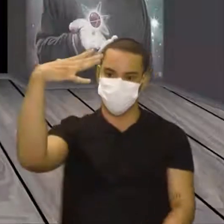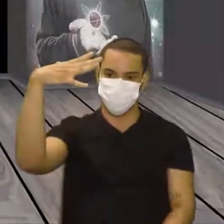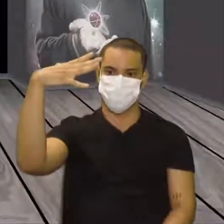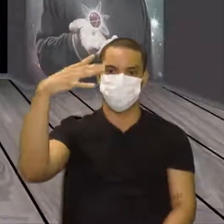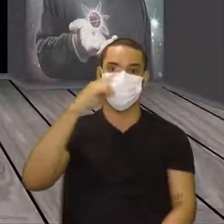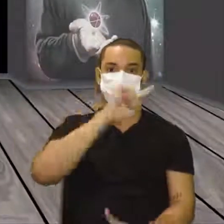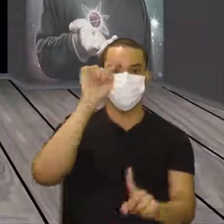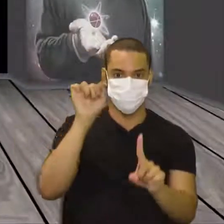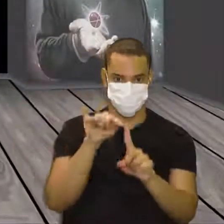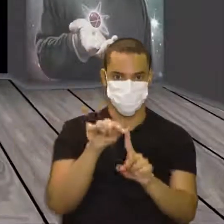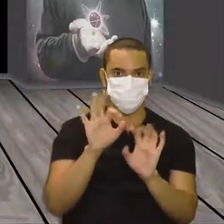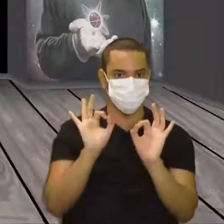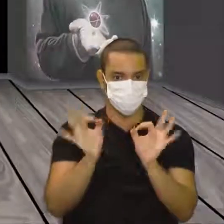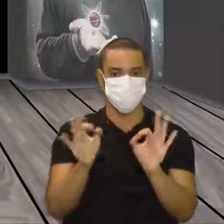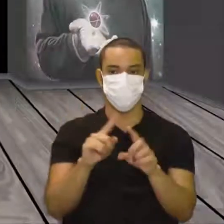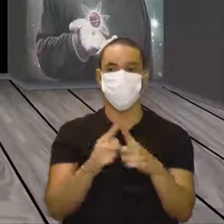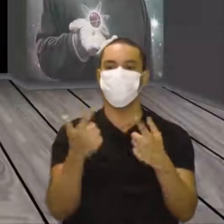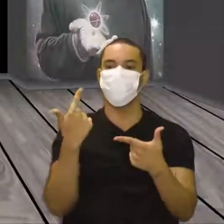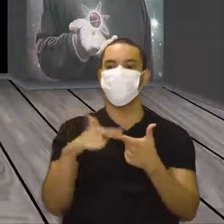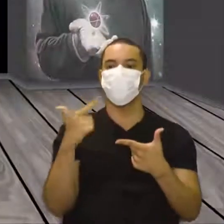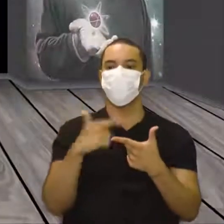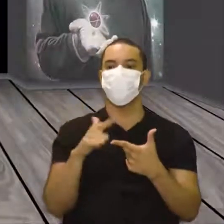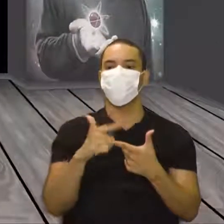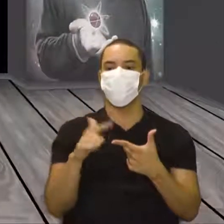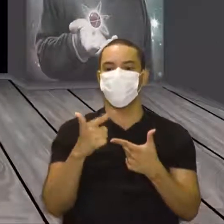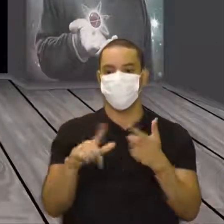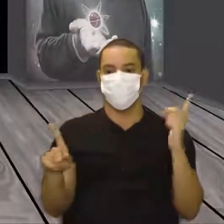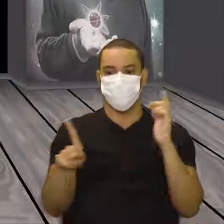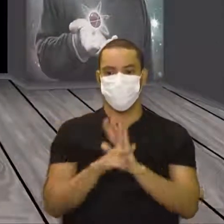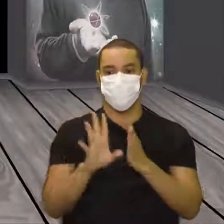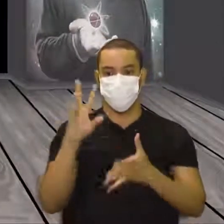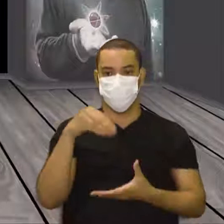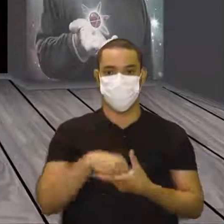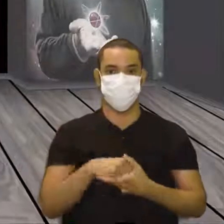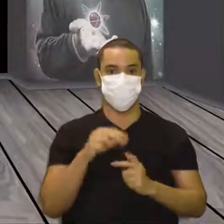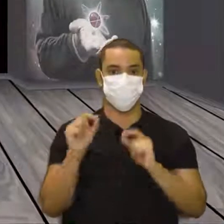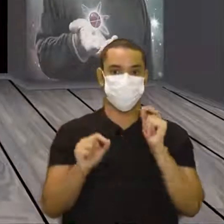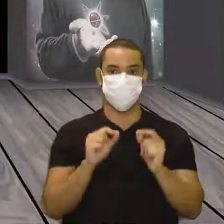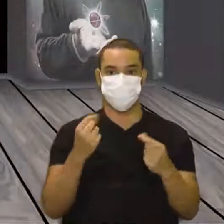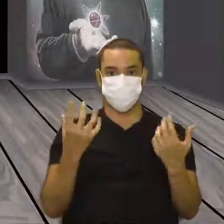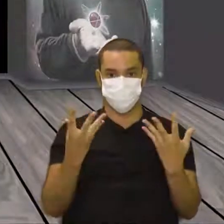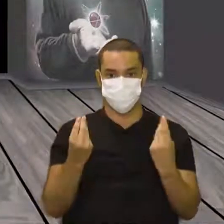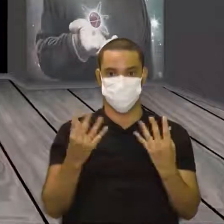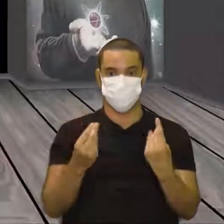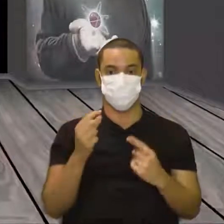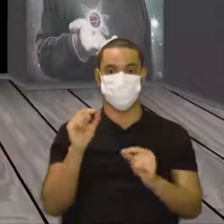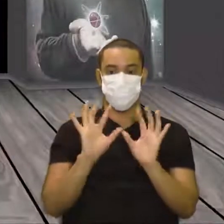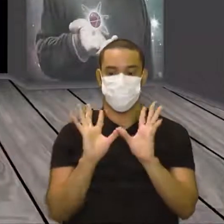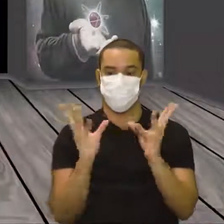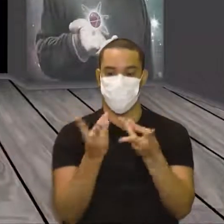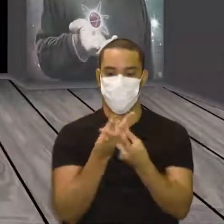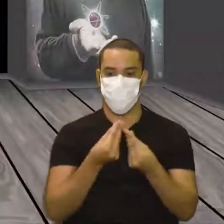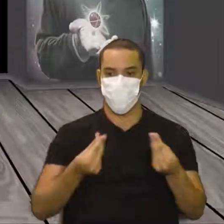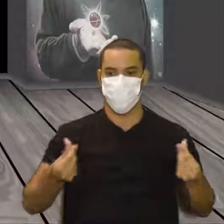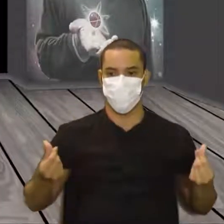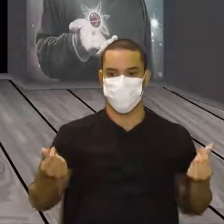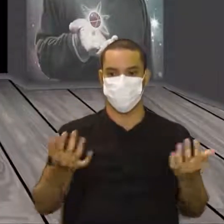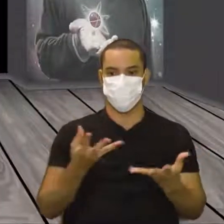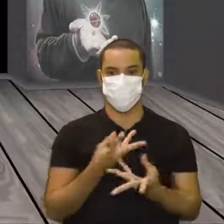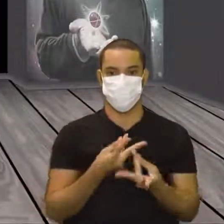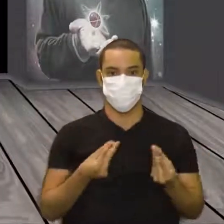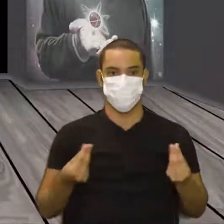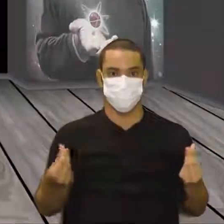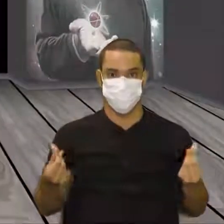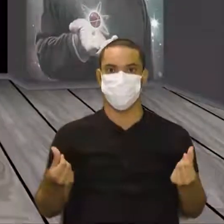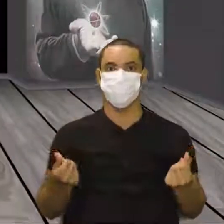é o objetivo. Mas qual era o problema grande da lâmpada incandescente? Muito dessa energia é o que, pessoal? Dissipada,